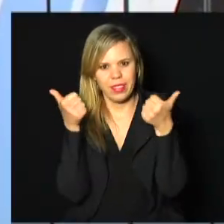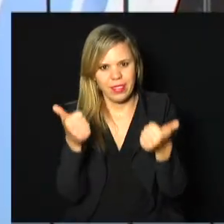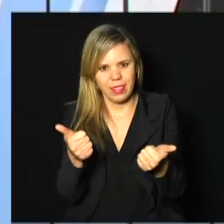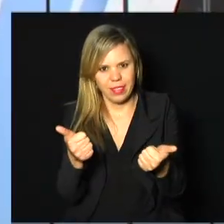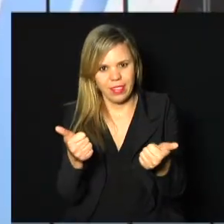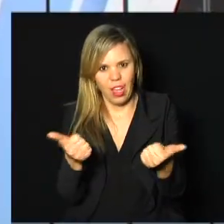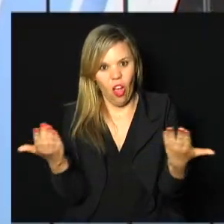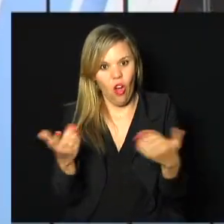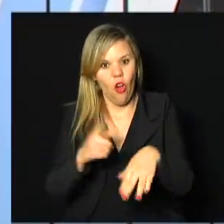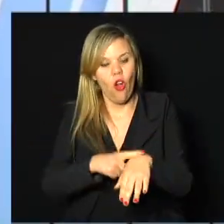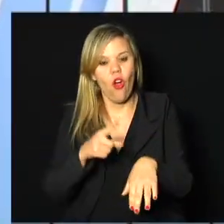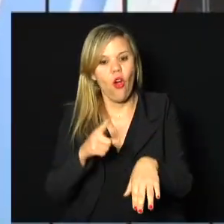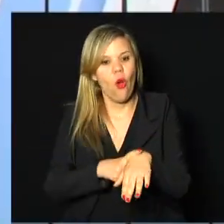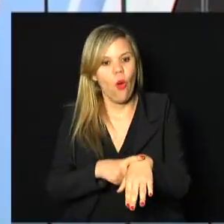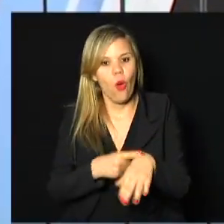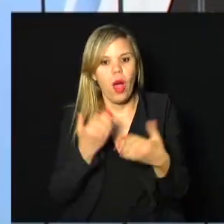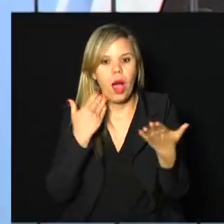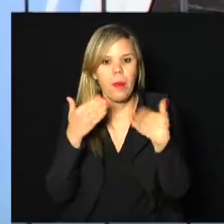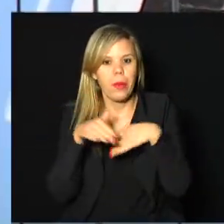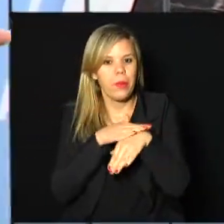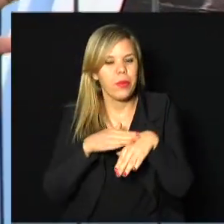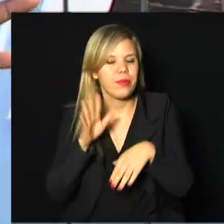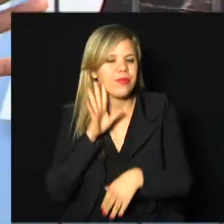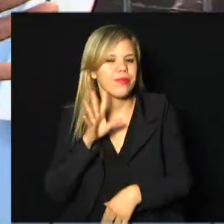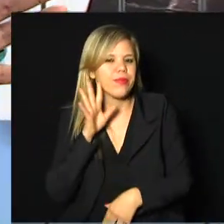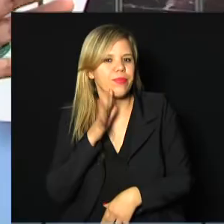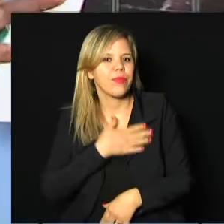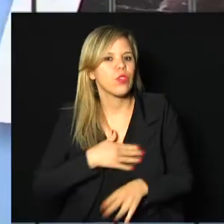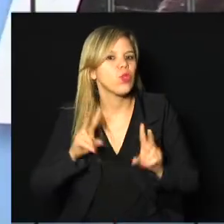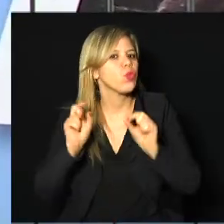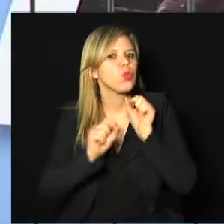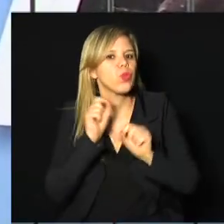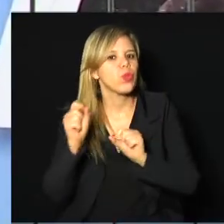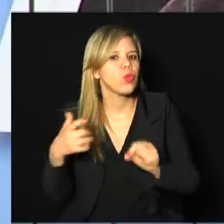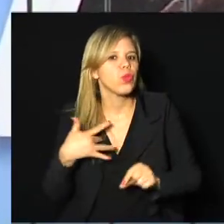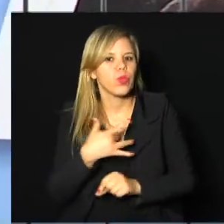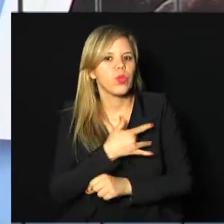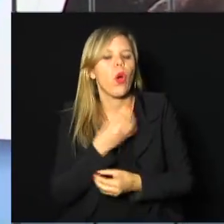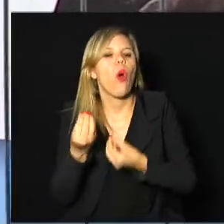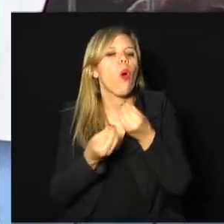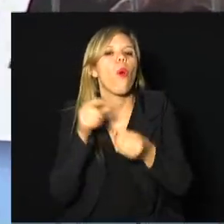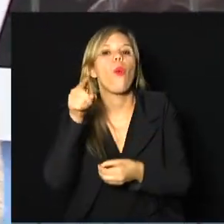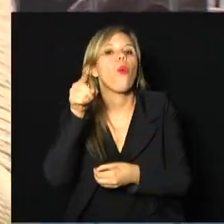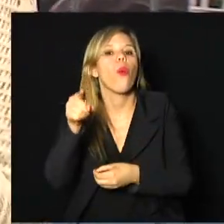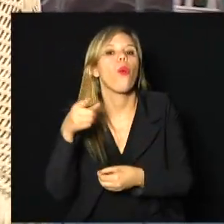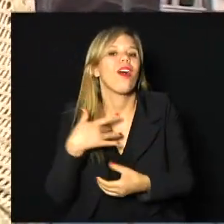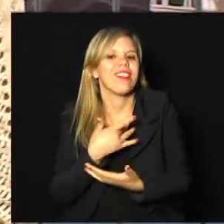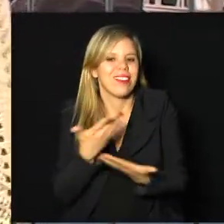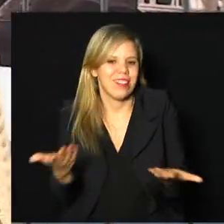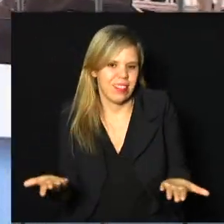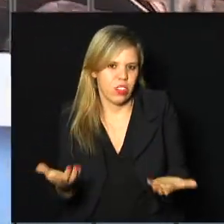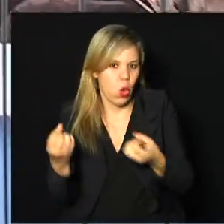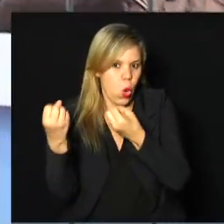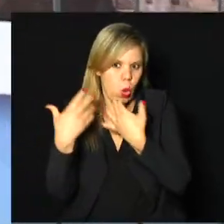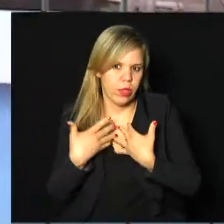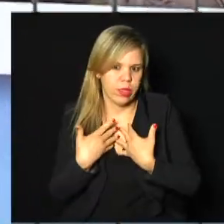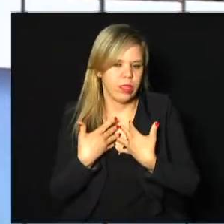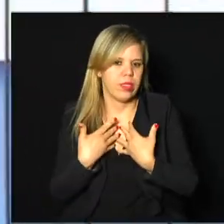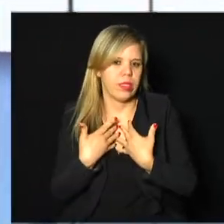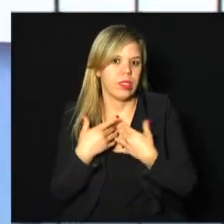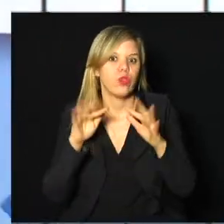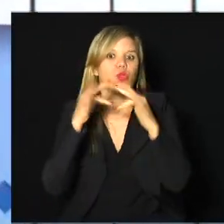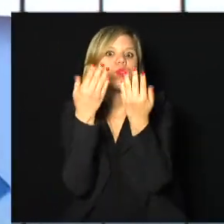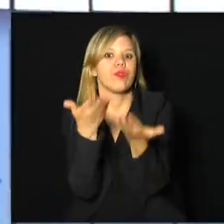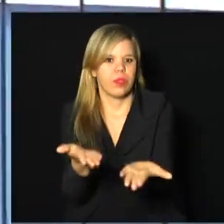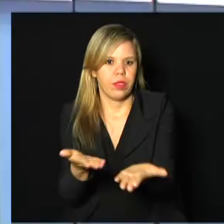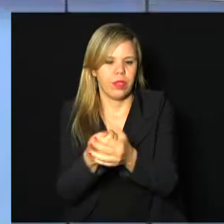Olá, tudo bem? Chegou a hora da gente fazer aquele bate-papo gostoso sobre saúde. Como é que tá a sua saúde, hein? Conta pra mim. E